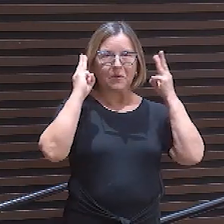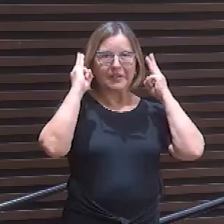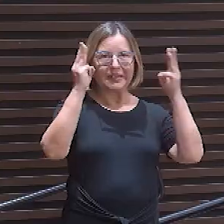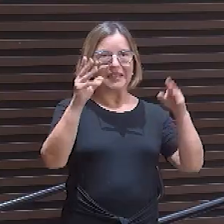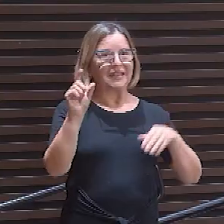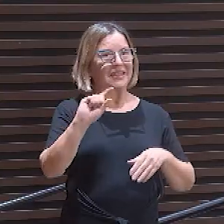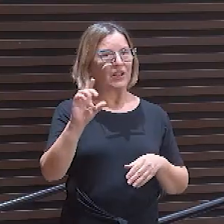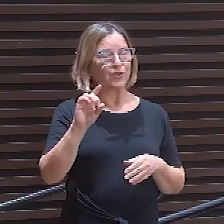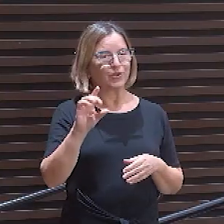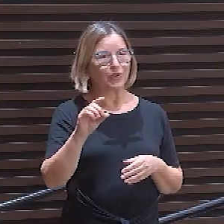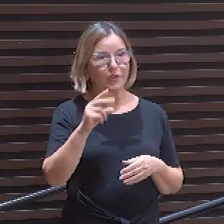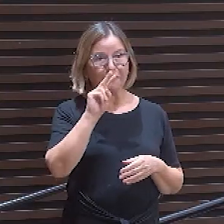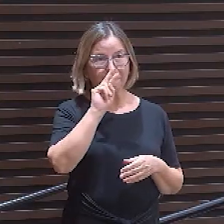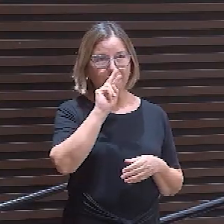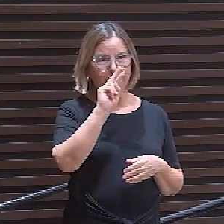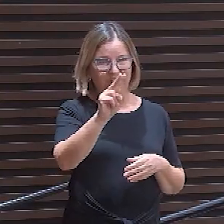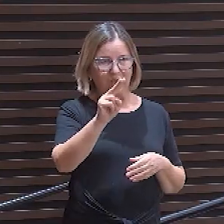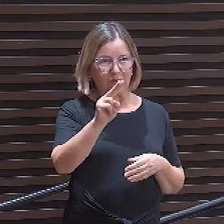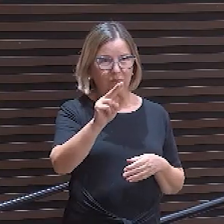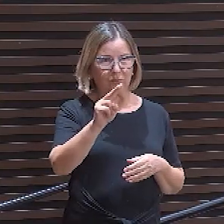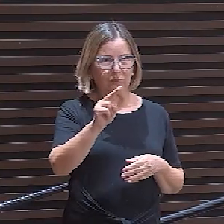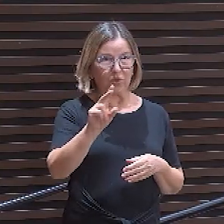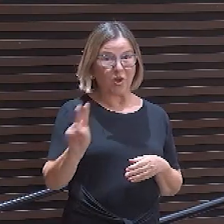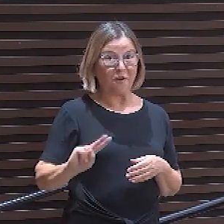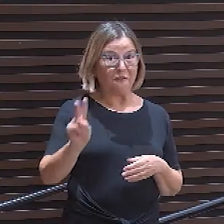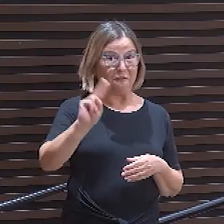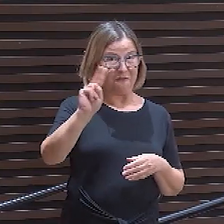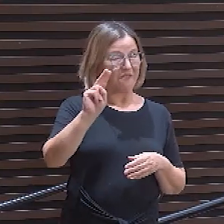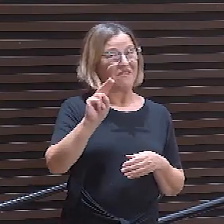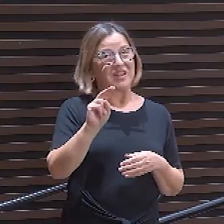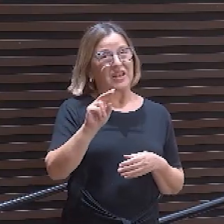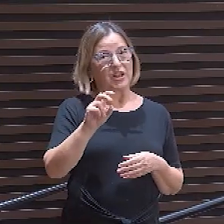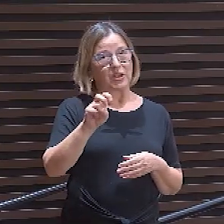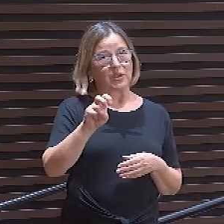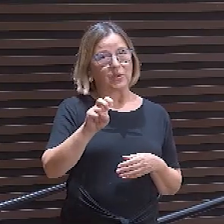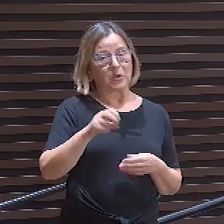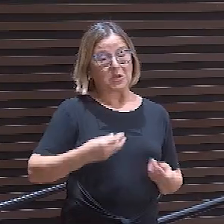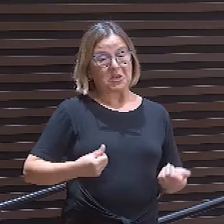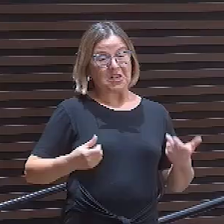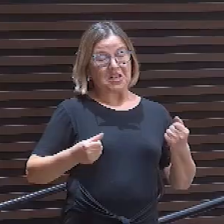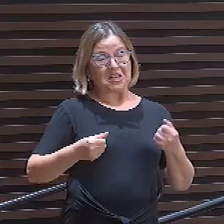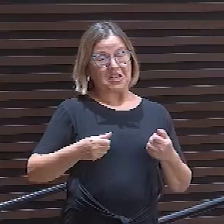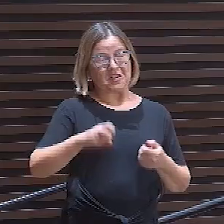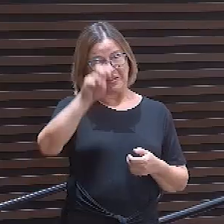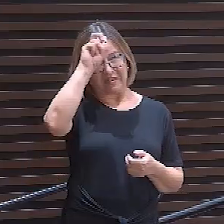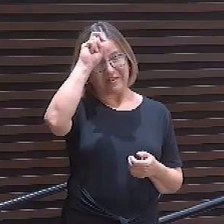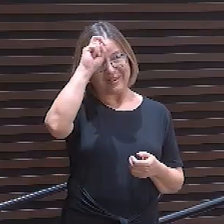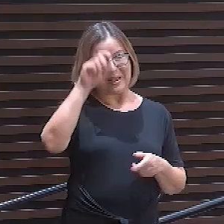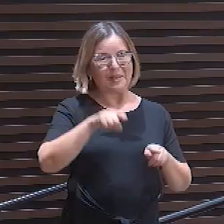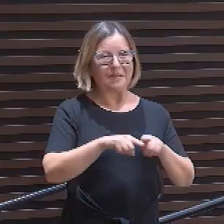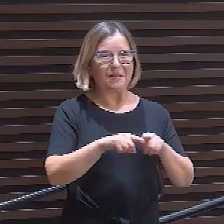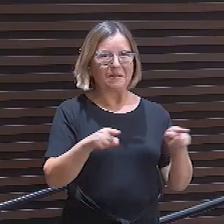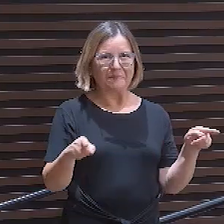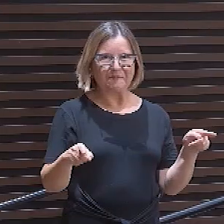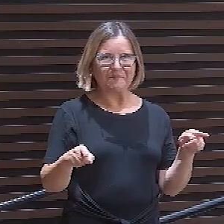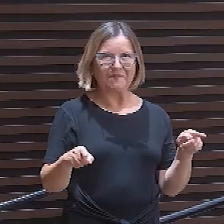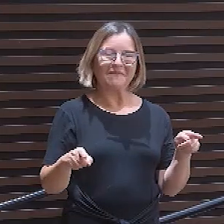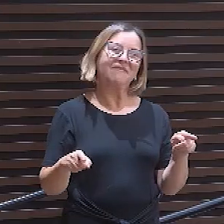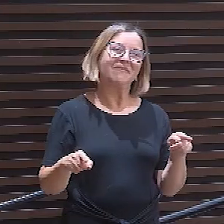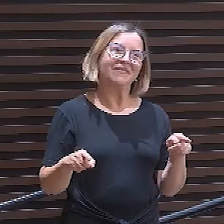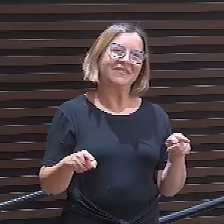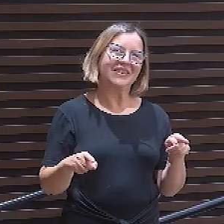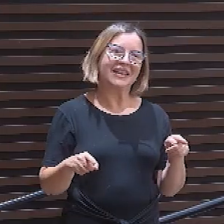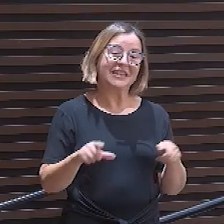viu a vaidade dos tesouros do Egito, mas abraçou voluntariamente o opróbrio de